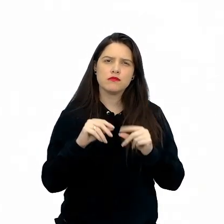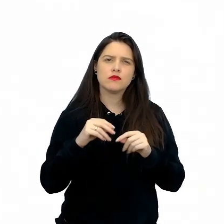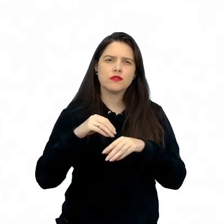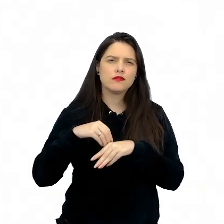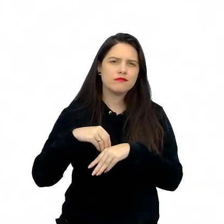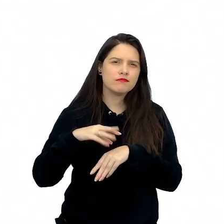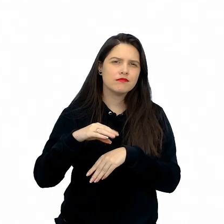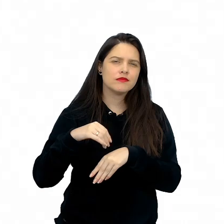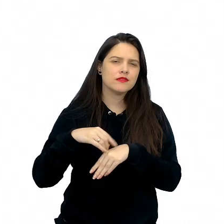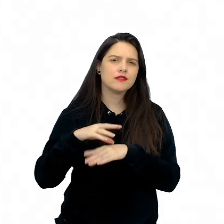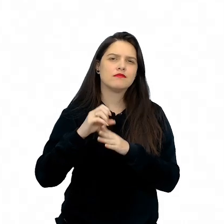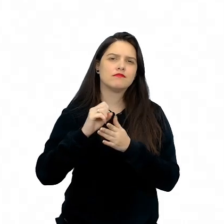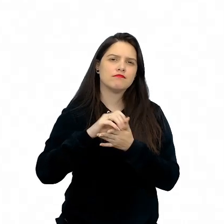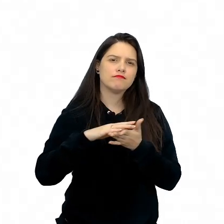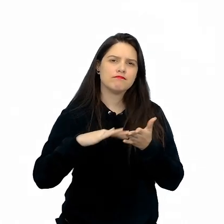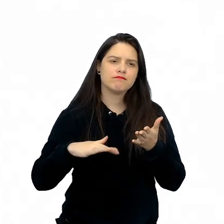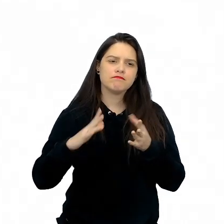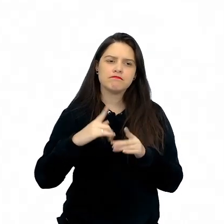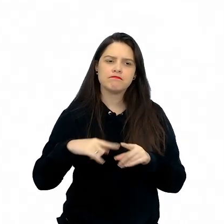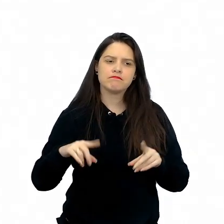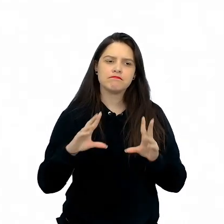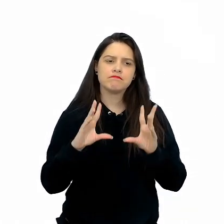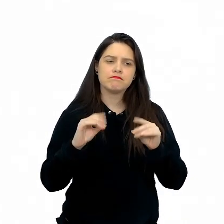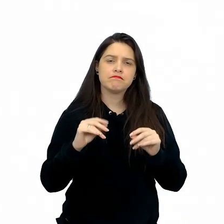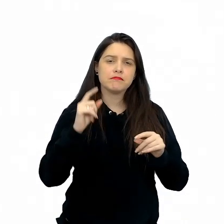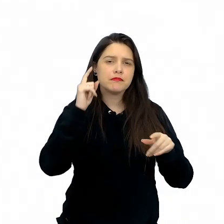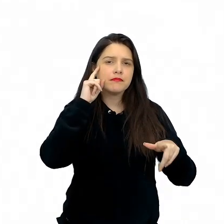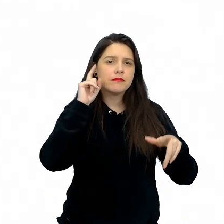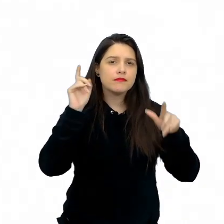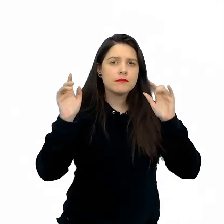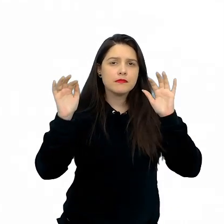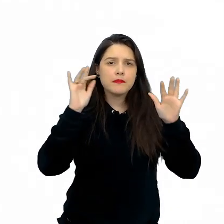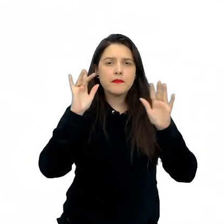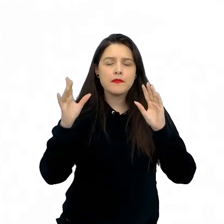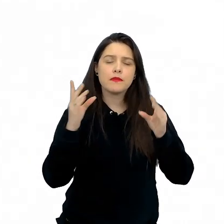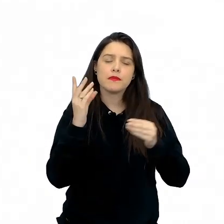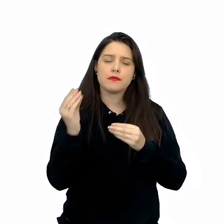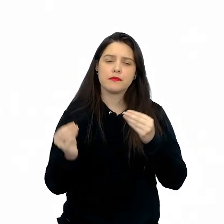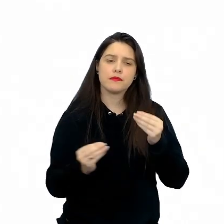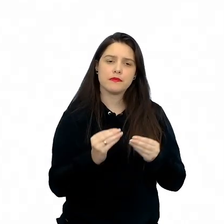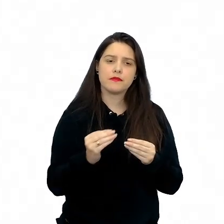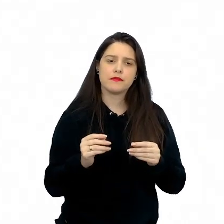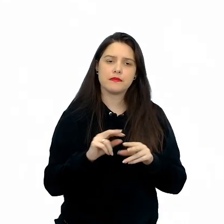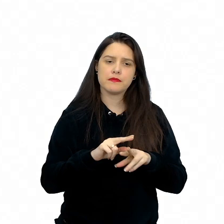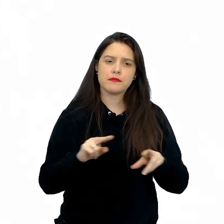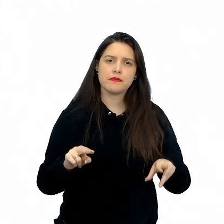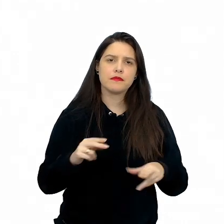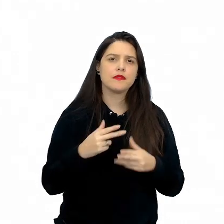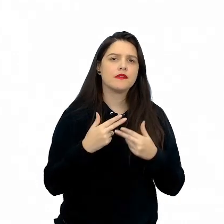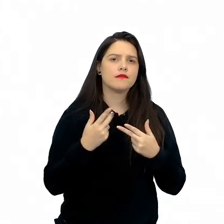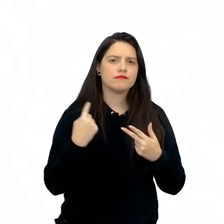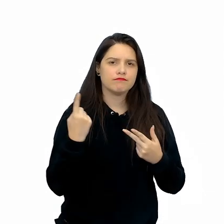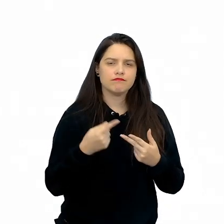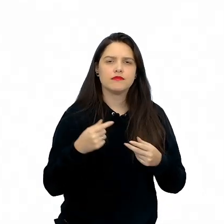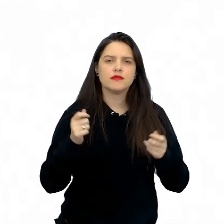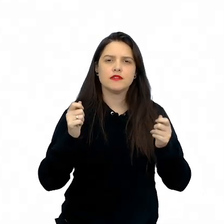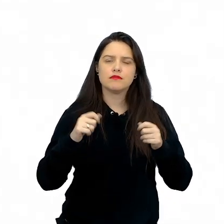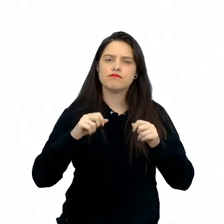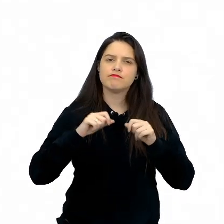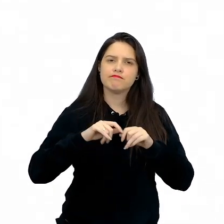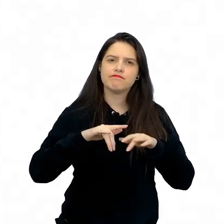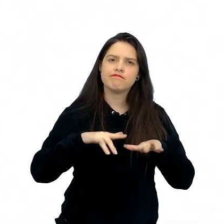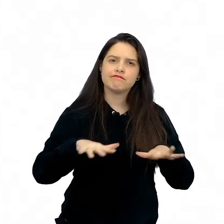uma atividade dessa para ele fazer em casa, ele não vem para quem perguntar, ele não faz, desanima. Então, a gente precisa ter também esse olhar em cima